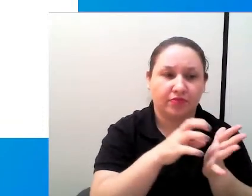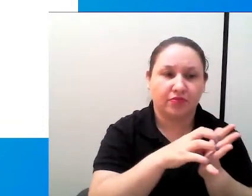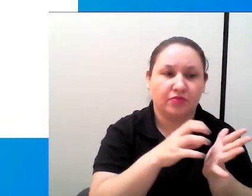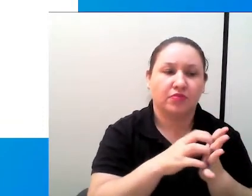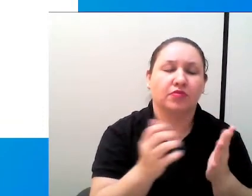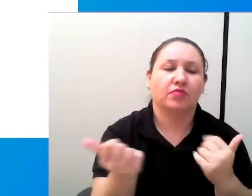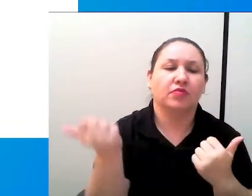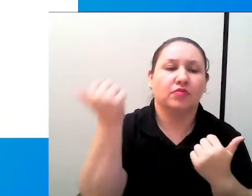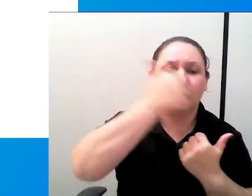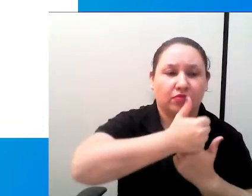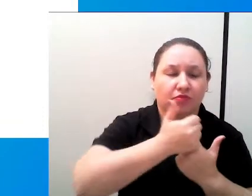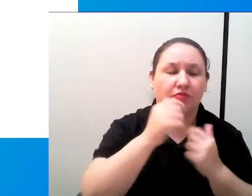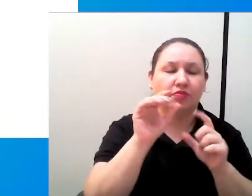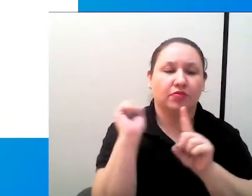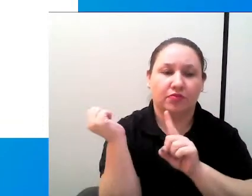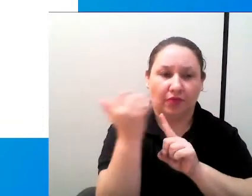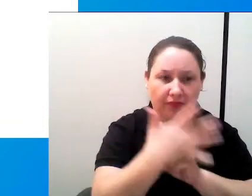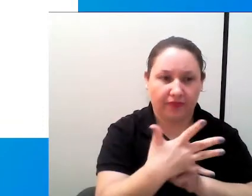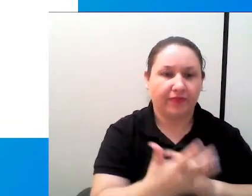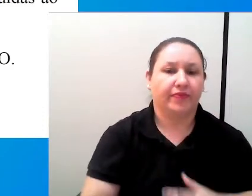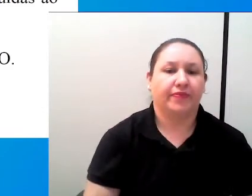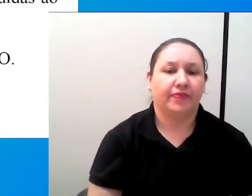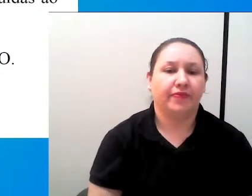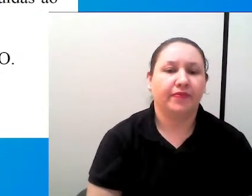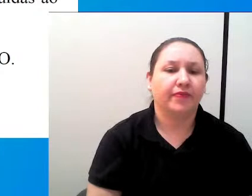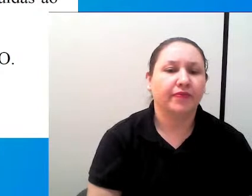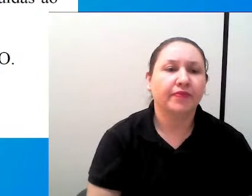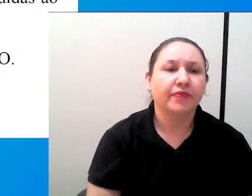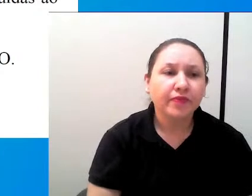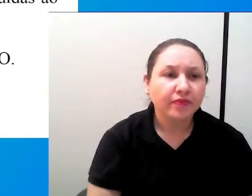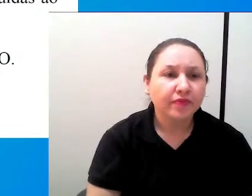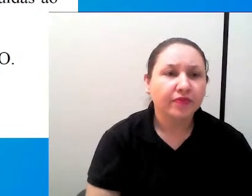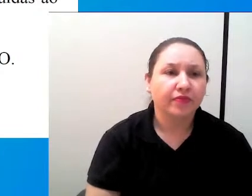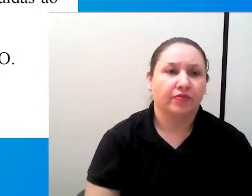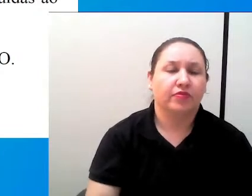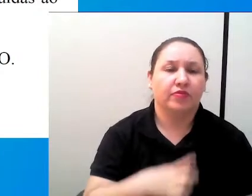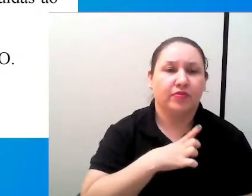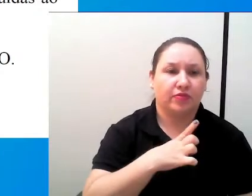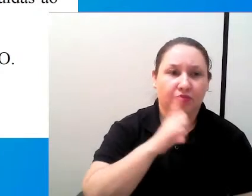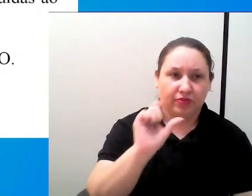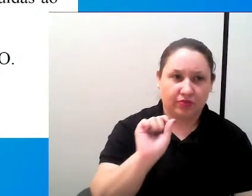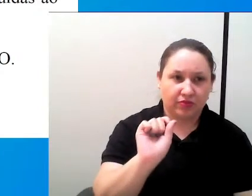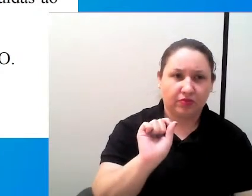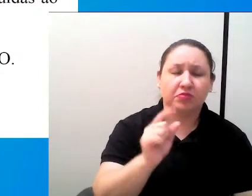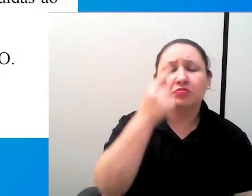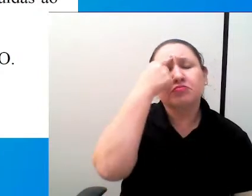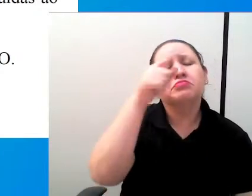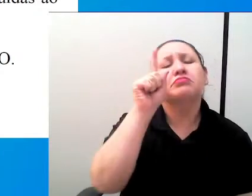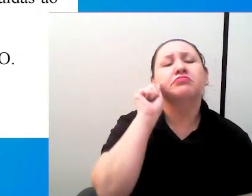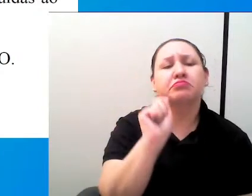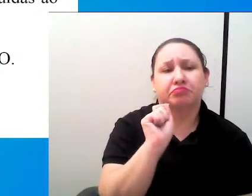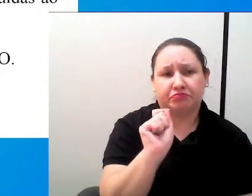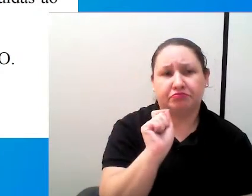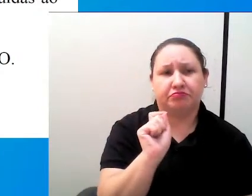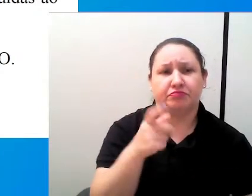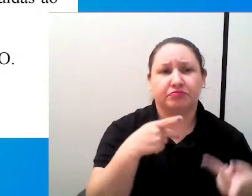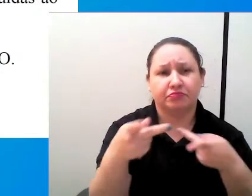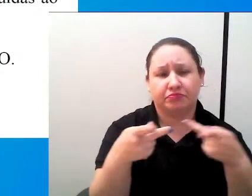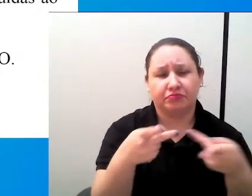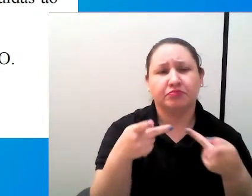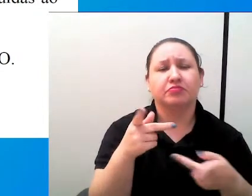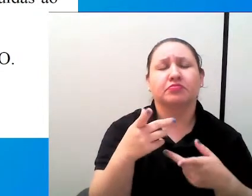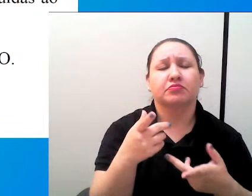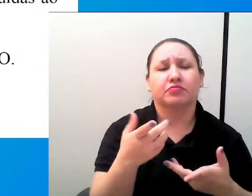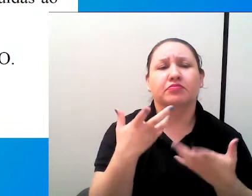e o colega Fabrício de Medeiros Alho. Então, a proposta pedagógica é desenvolvida de setor de educação do campo. E